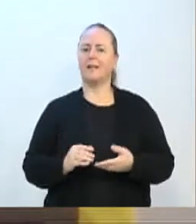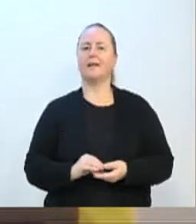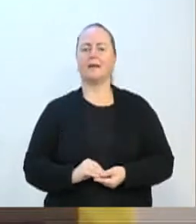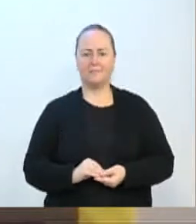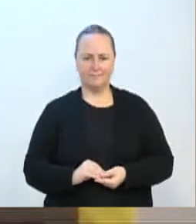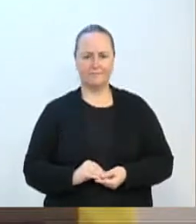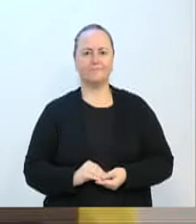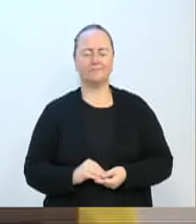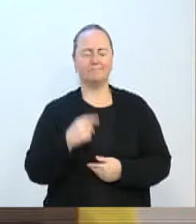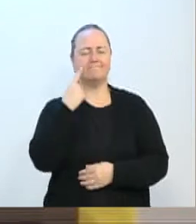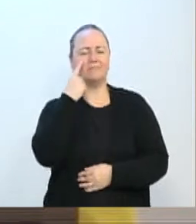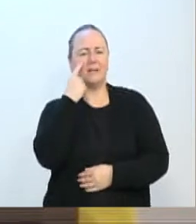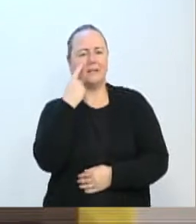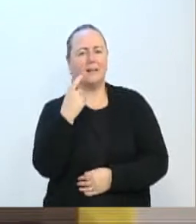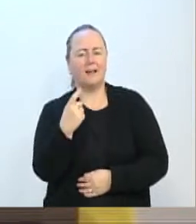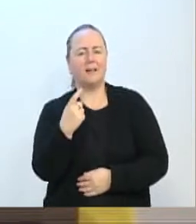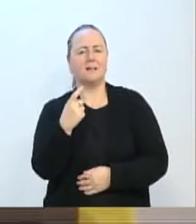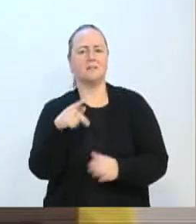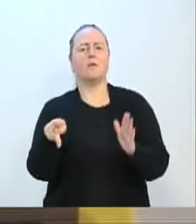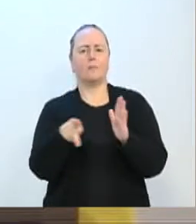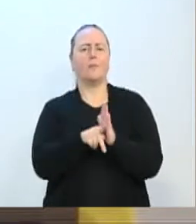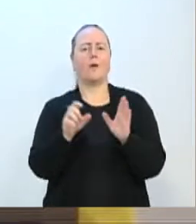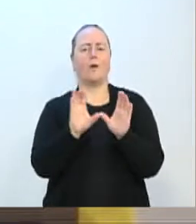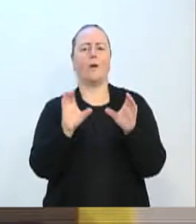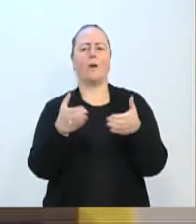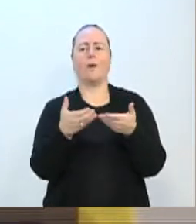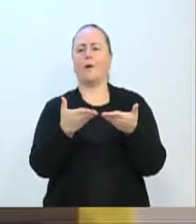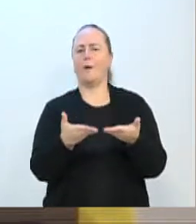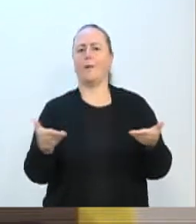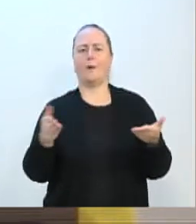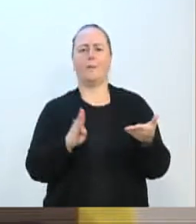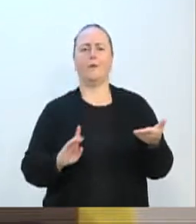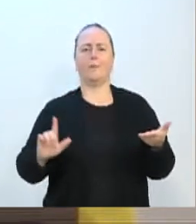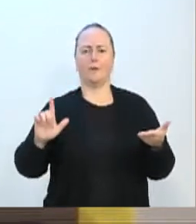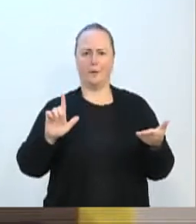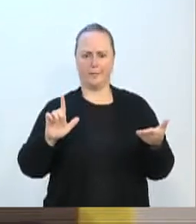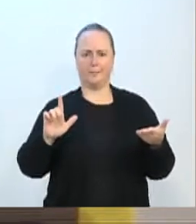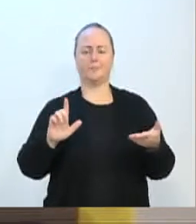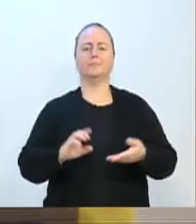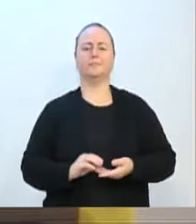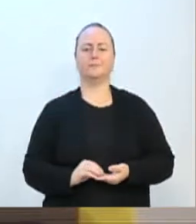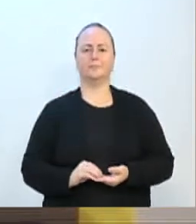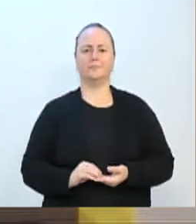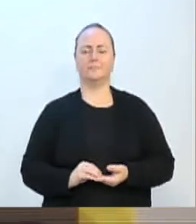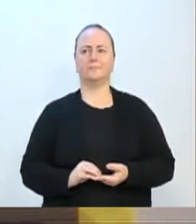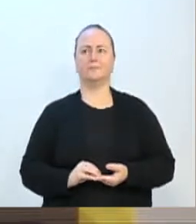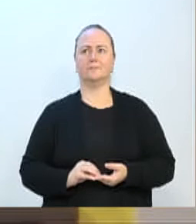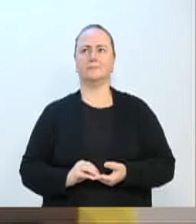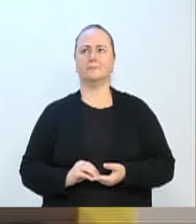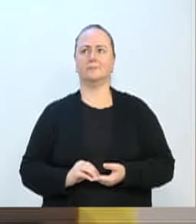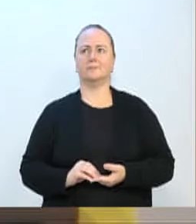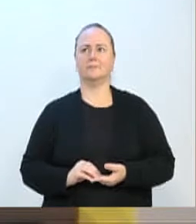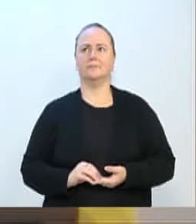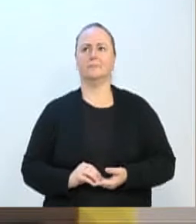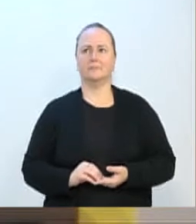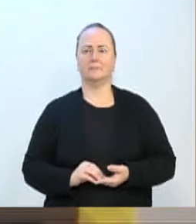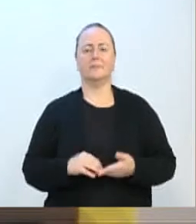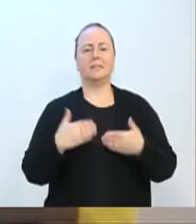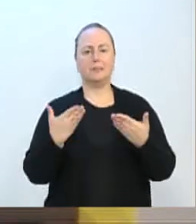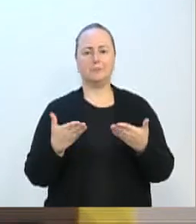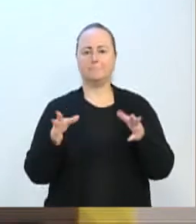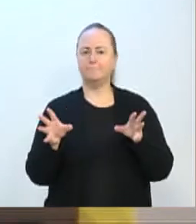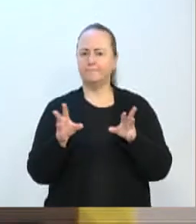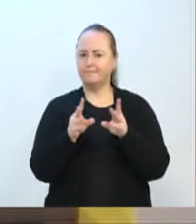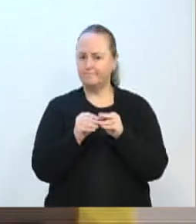interessante ou de interesse da comunidade, de toda a comunidade blumenauense. Para ser sucinto, eu vou